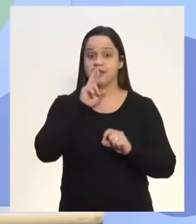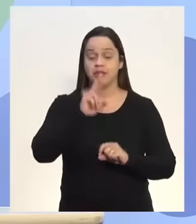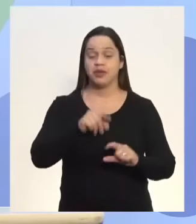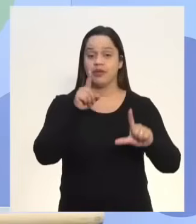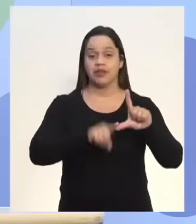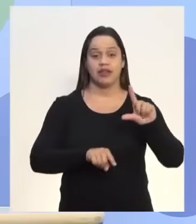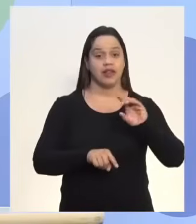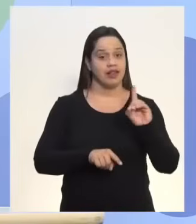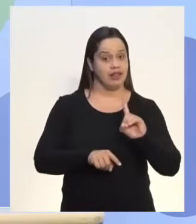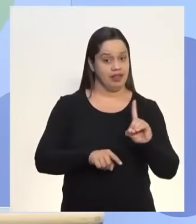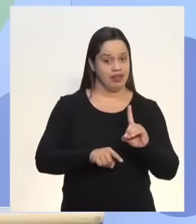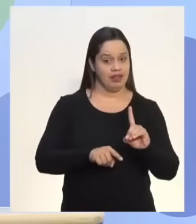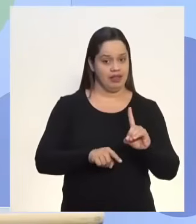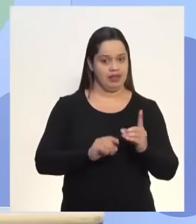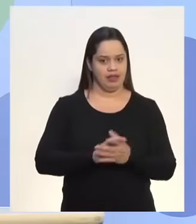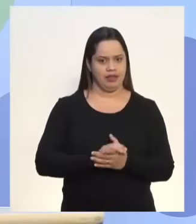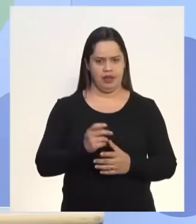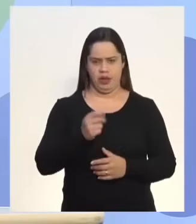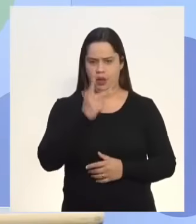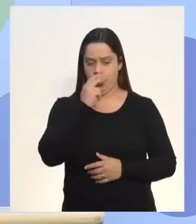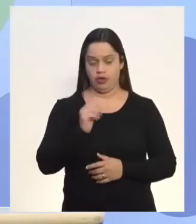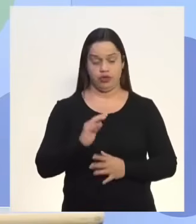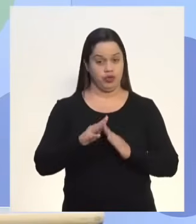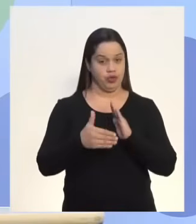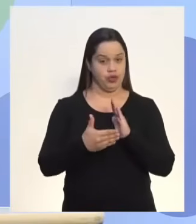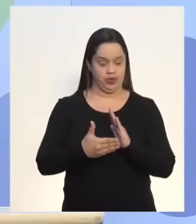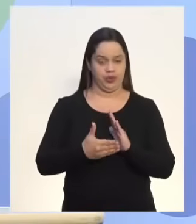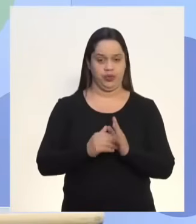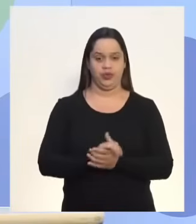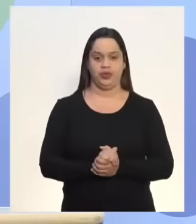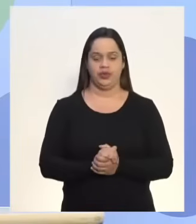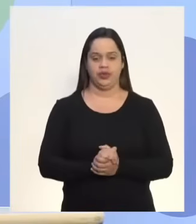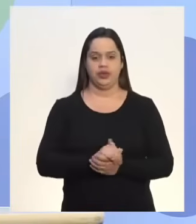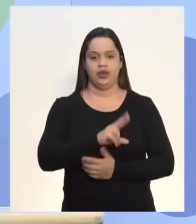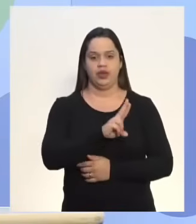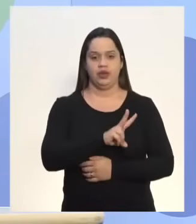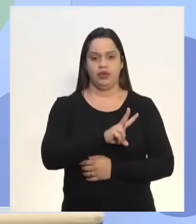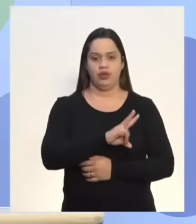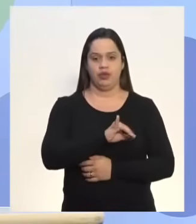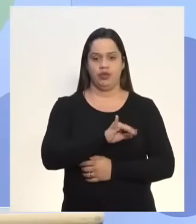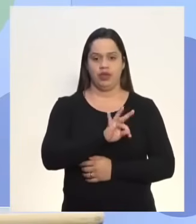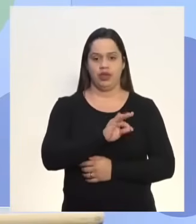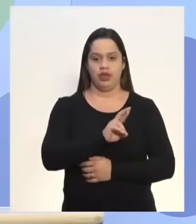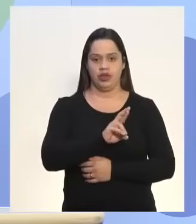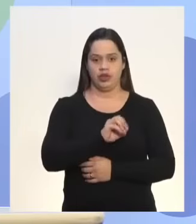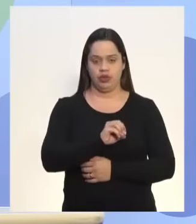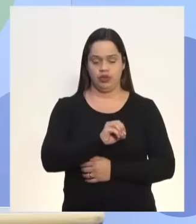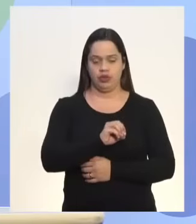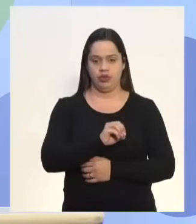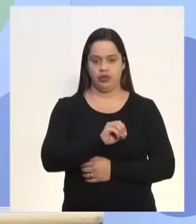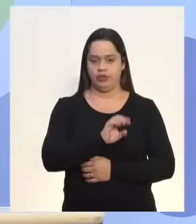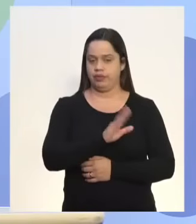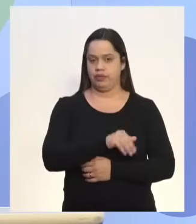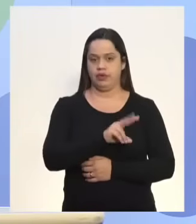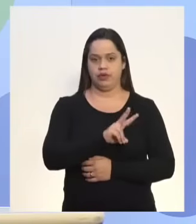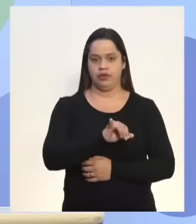D. Todos, se eu não me engano. Isso. Então, o Victor Lemes,